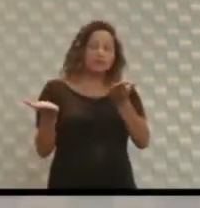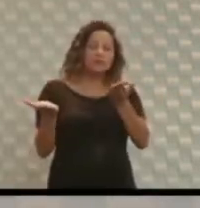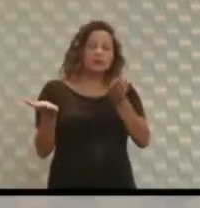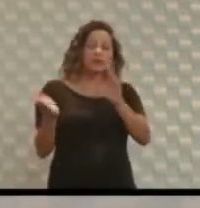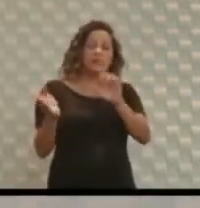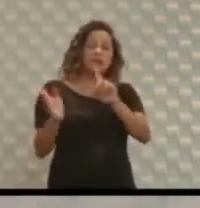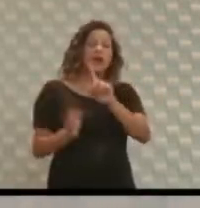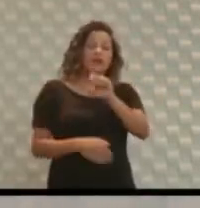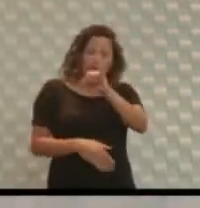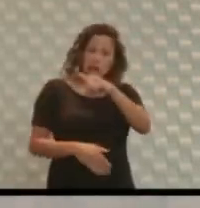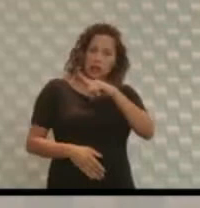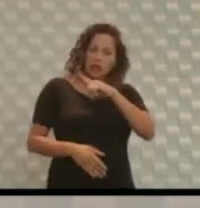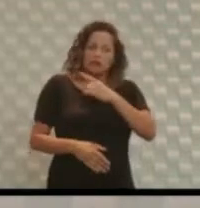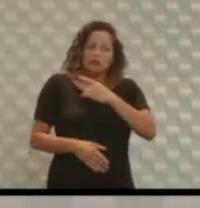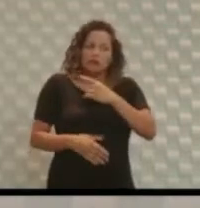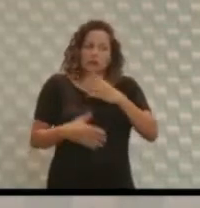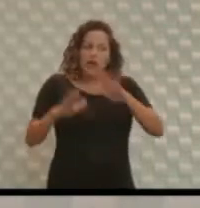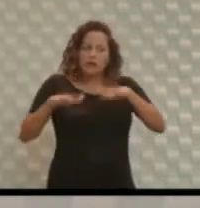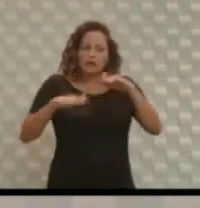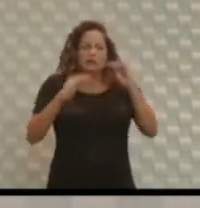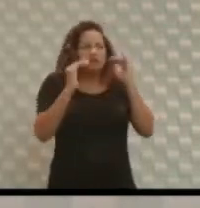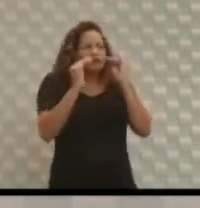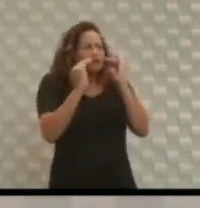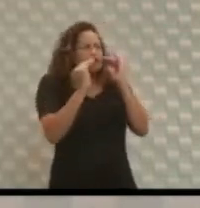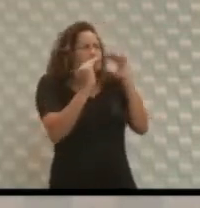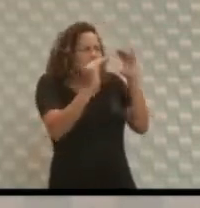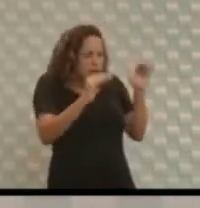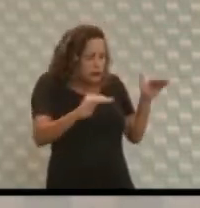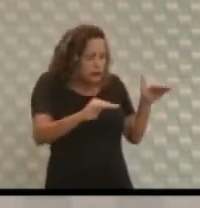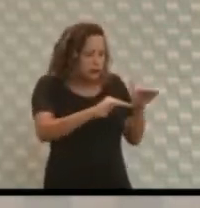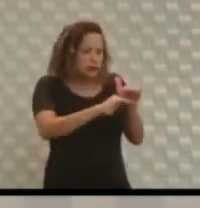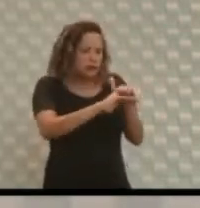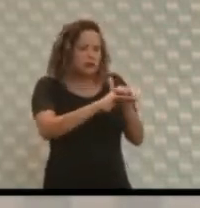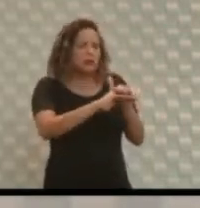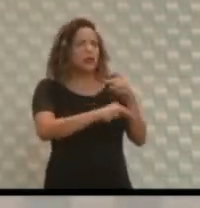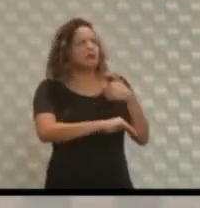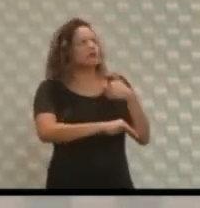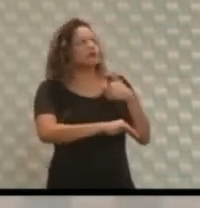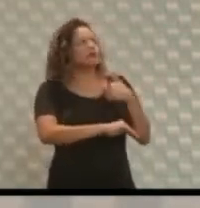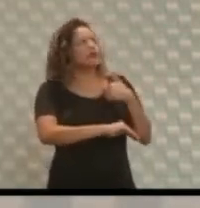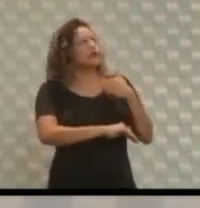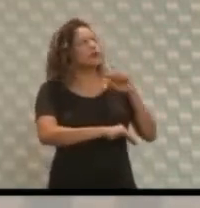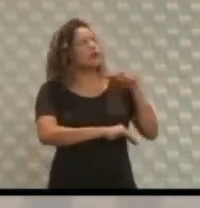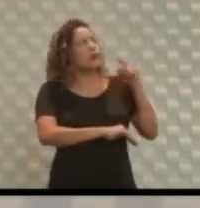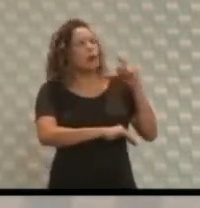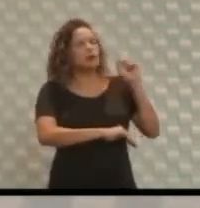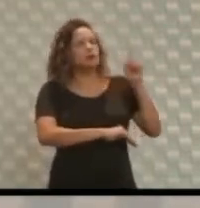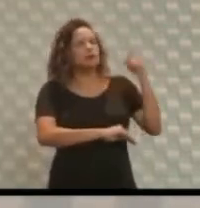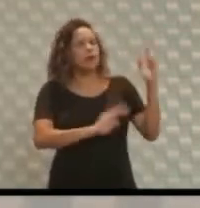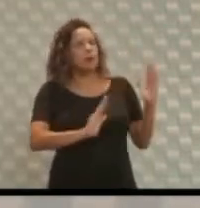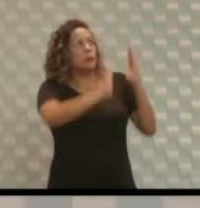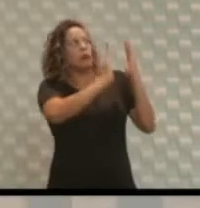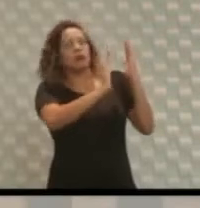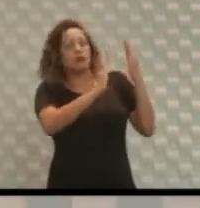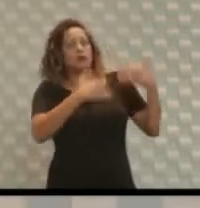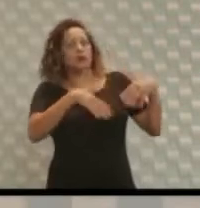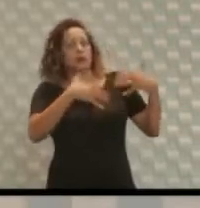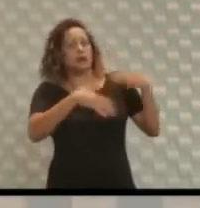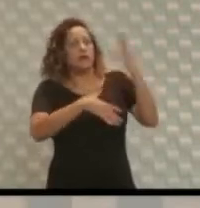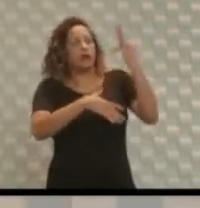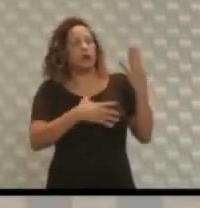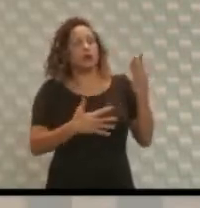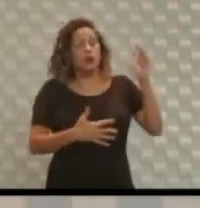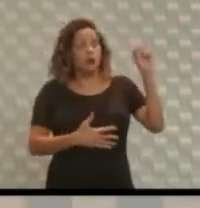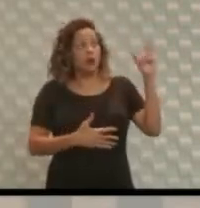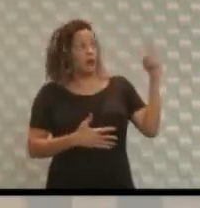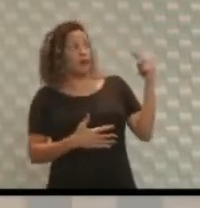se você teme a Deus sabendo que você um dia vai dar conta a Ele. O Senhor Deus é aquele que tudo